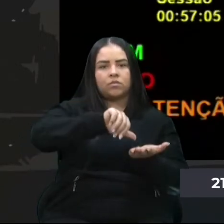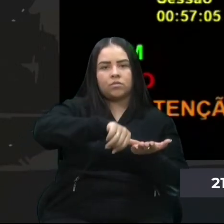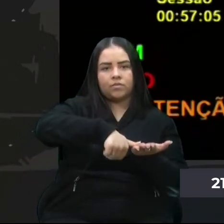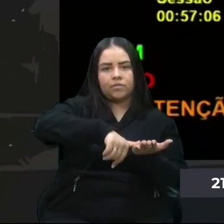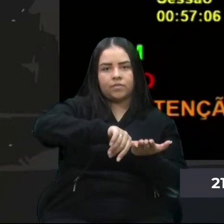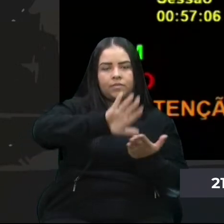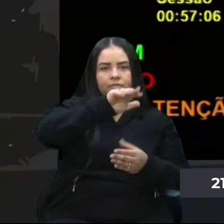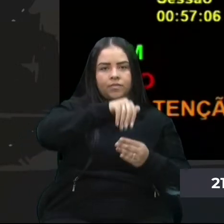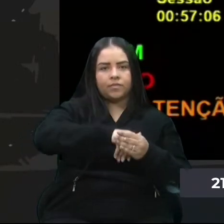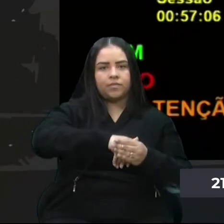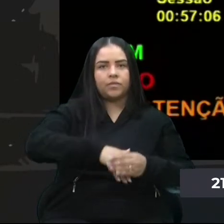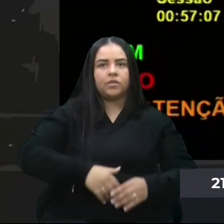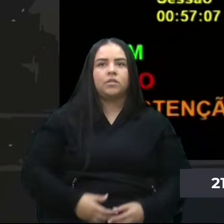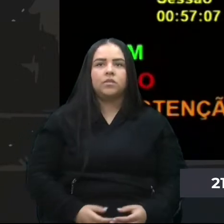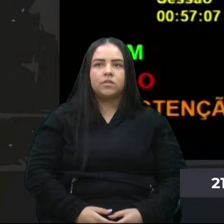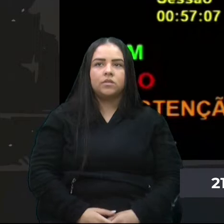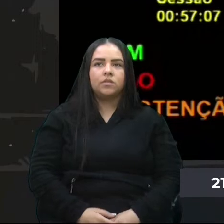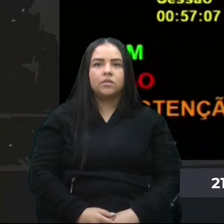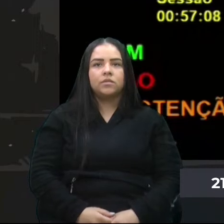seus votos.